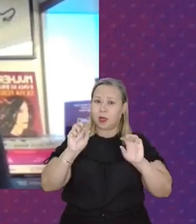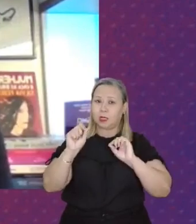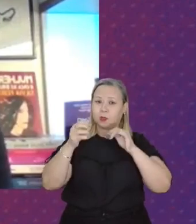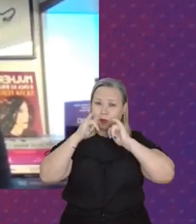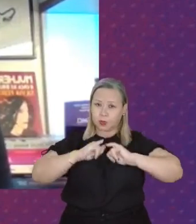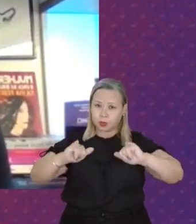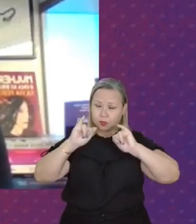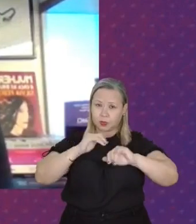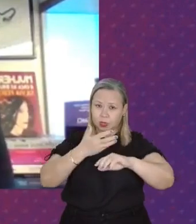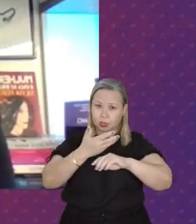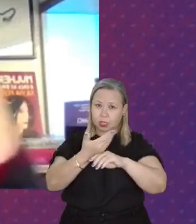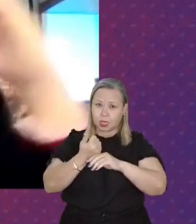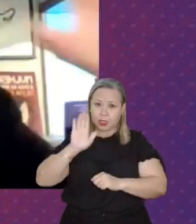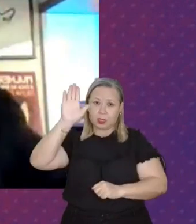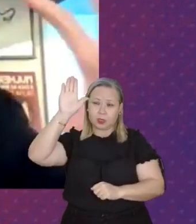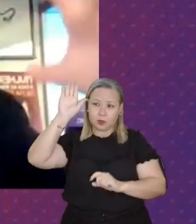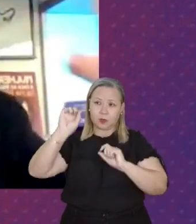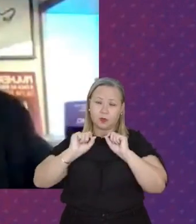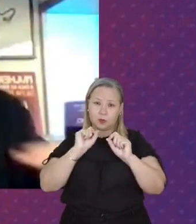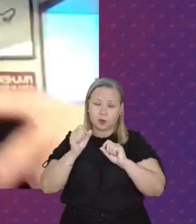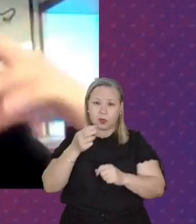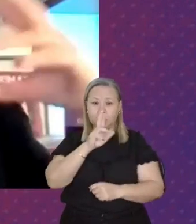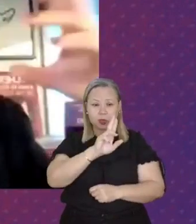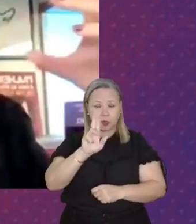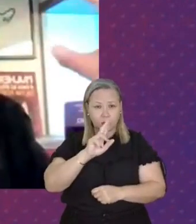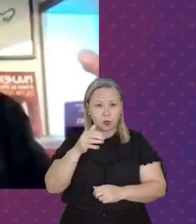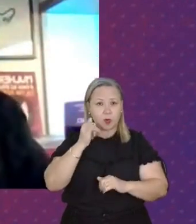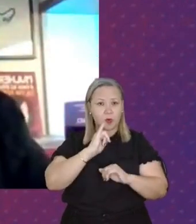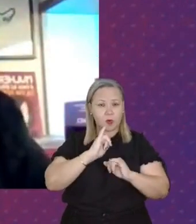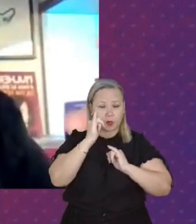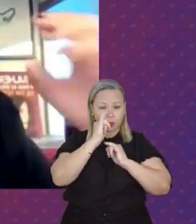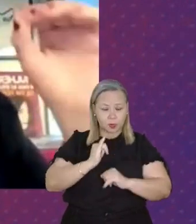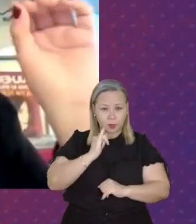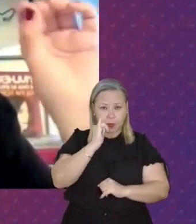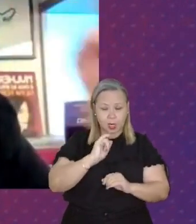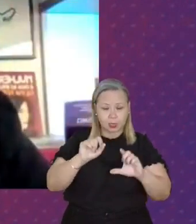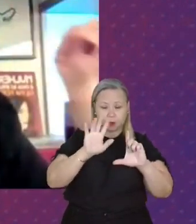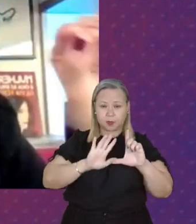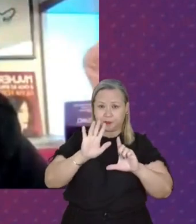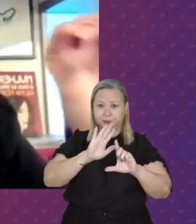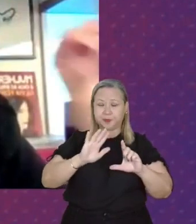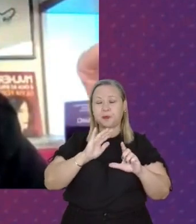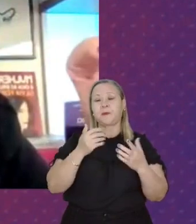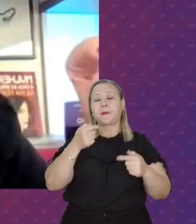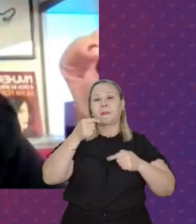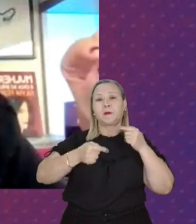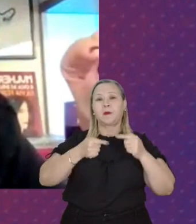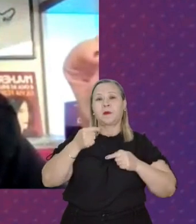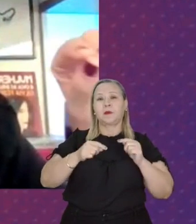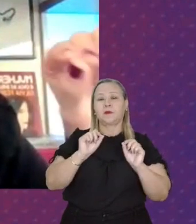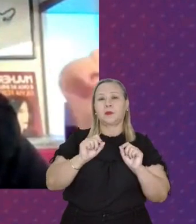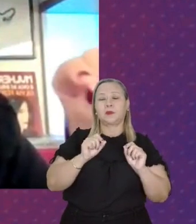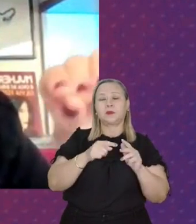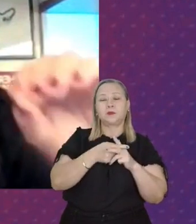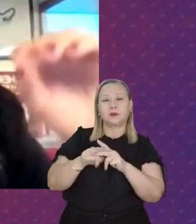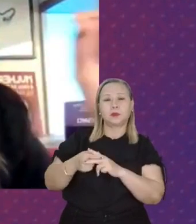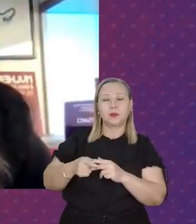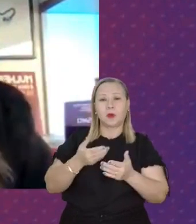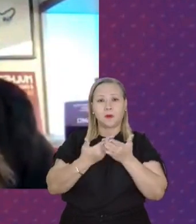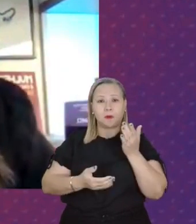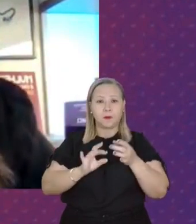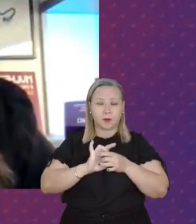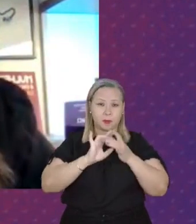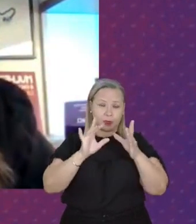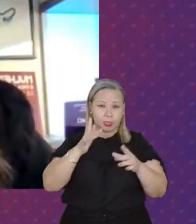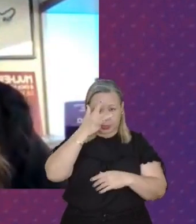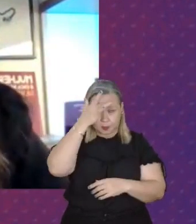sua pré-candidatura, vai ter seu nome, sua imagem, suas plataformas políticas, elas vão colocar ali um mecanismo que vai permitir que as pessoas façam